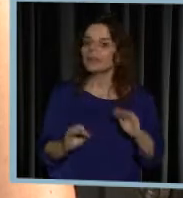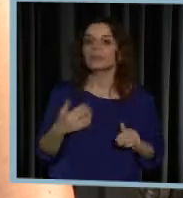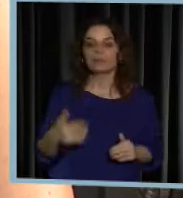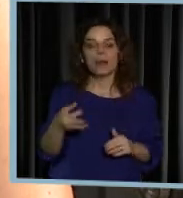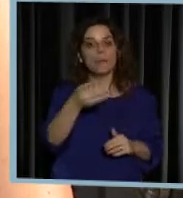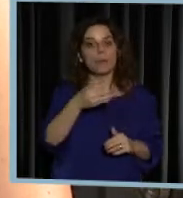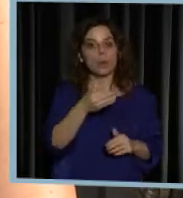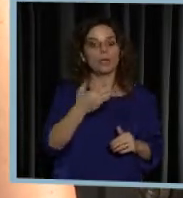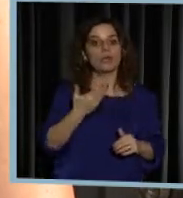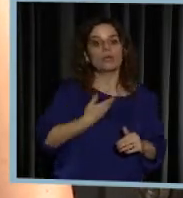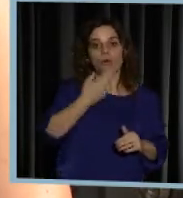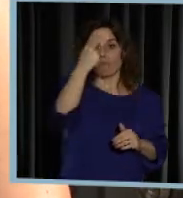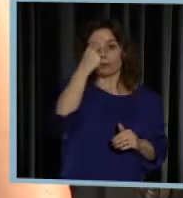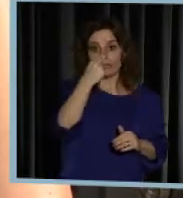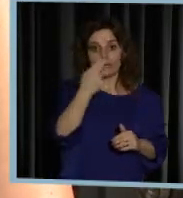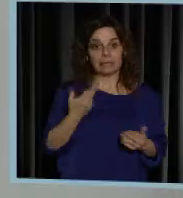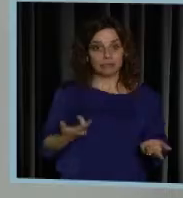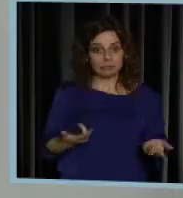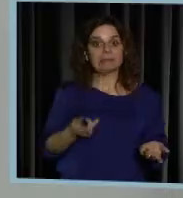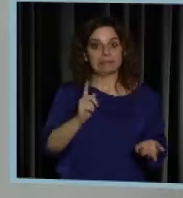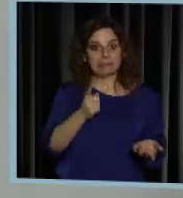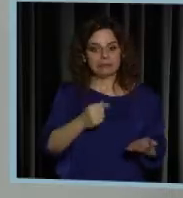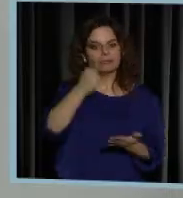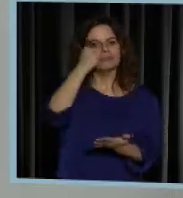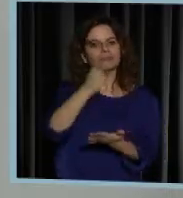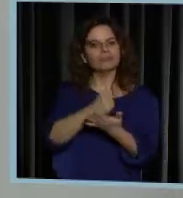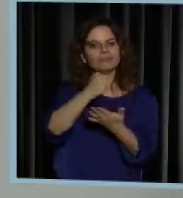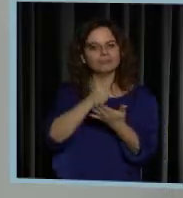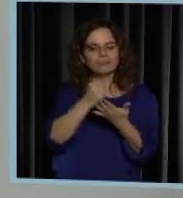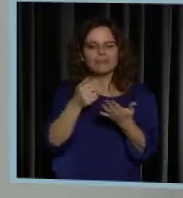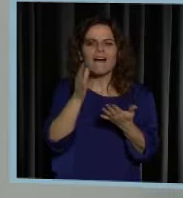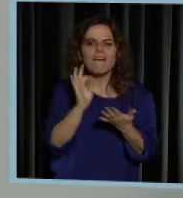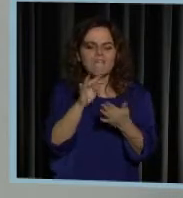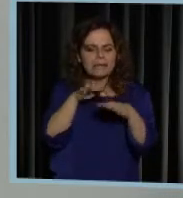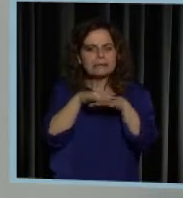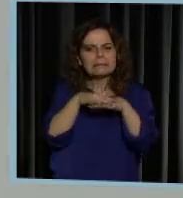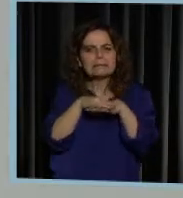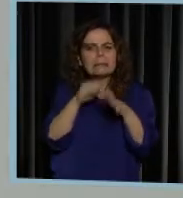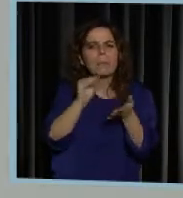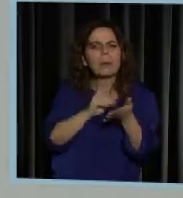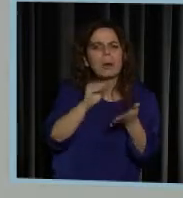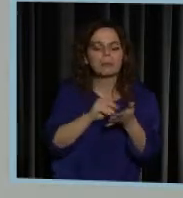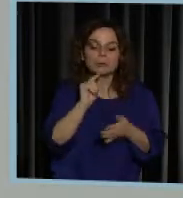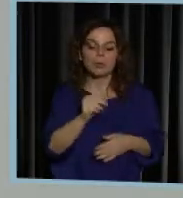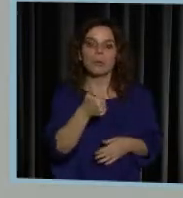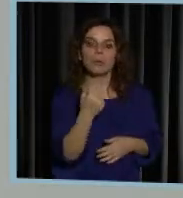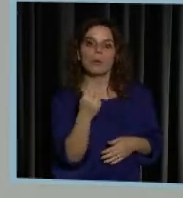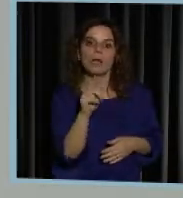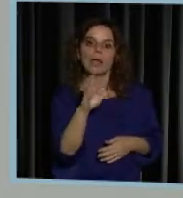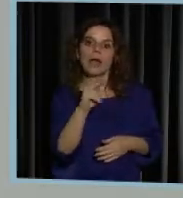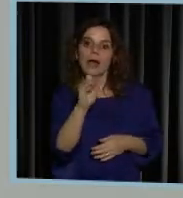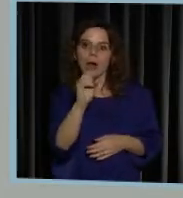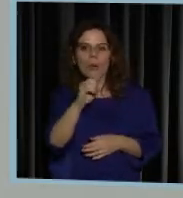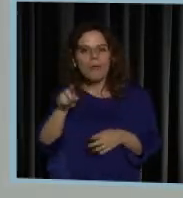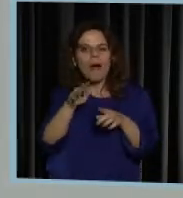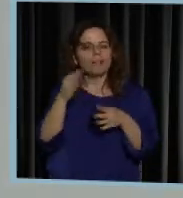as moedas de Dom Afonso Henriques, são moedas cunhadas numa liga metálica muito pobre, que é o bulhão. São quase umas